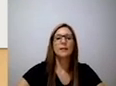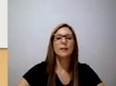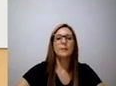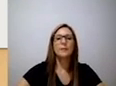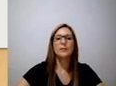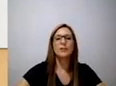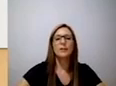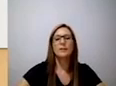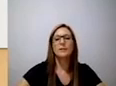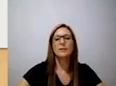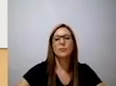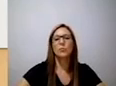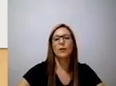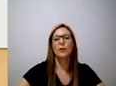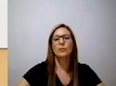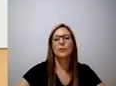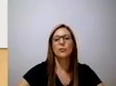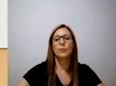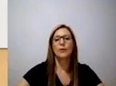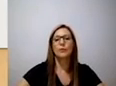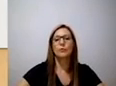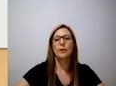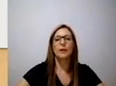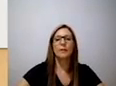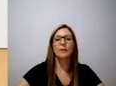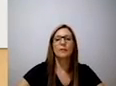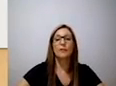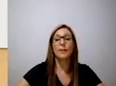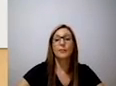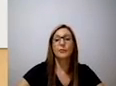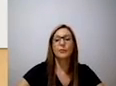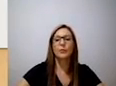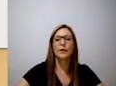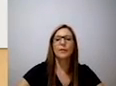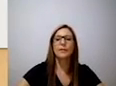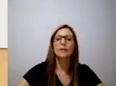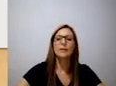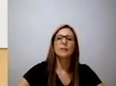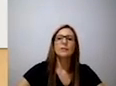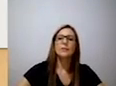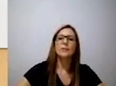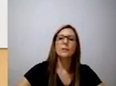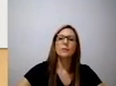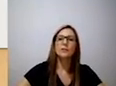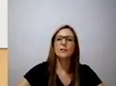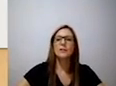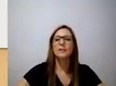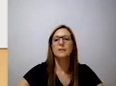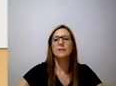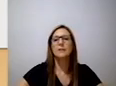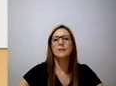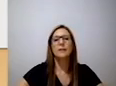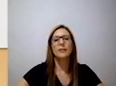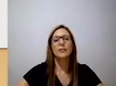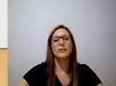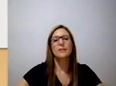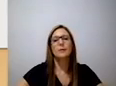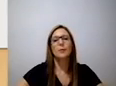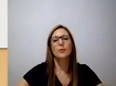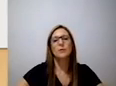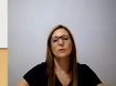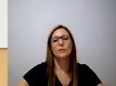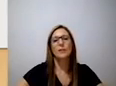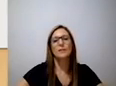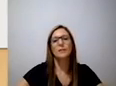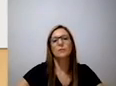consistem na abstinência sexual durante o período fértil da mulher de 5 dias antes e 3 dias